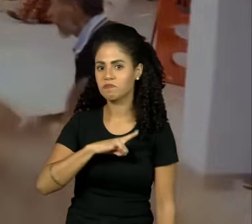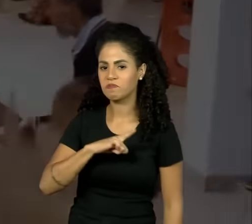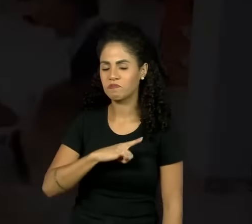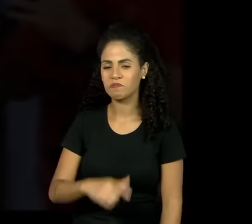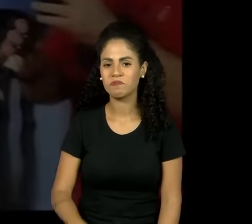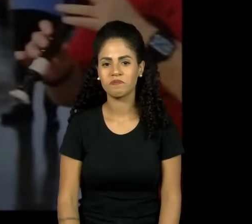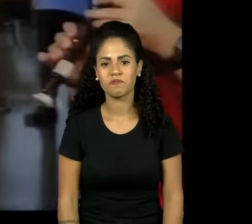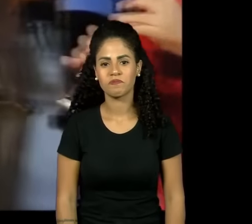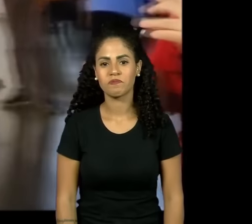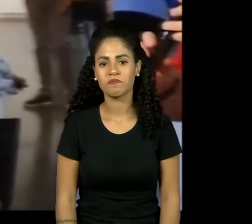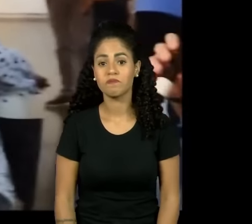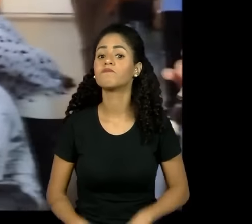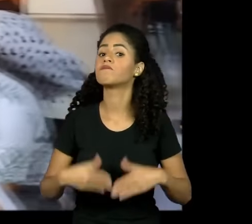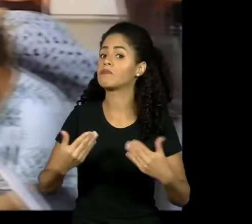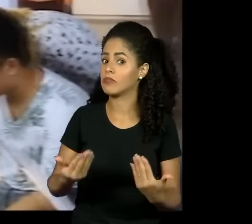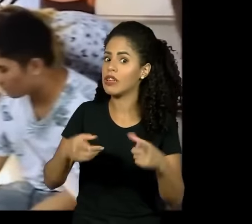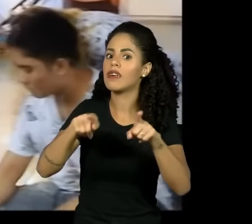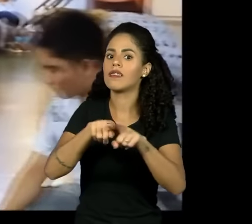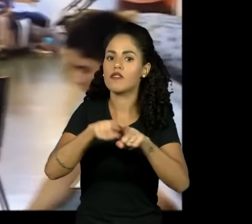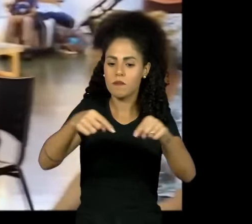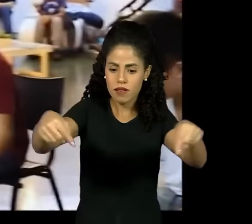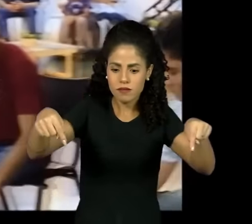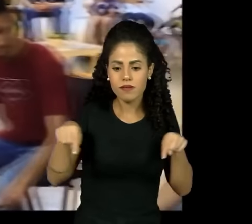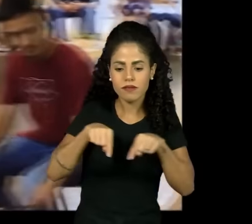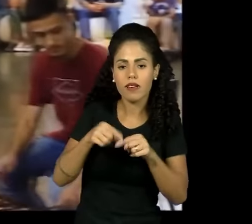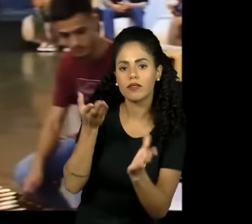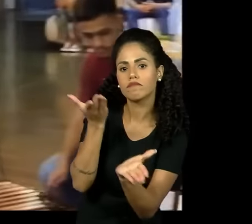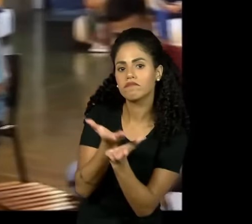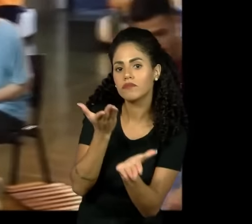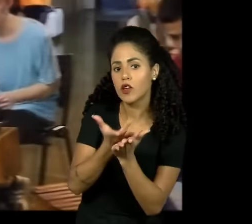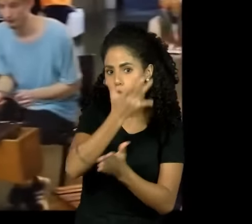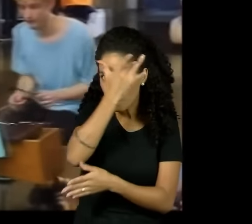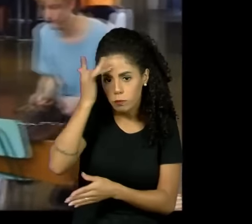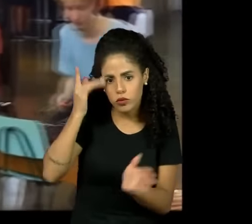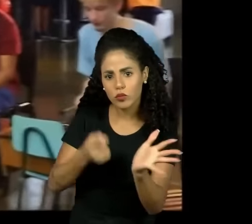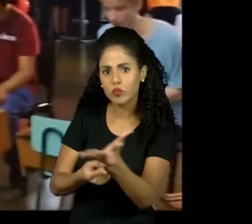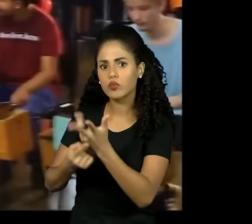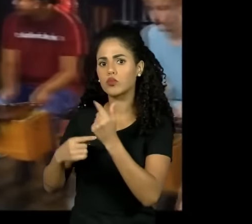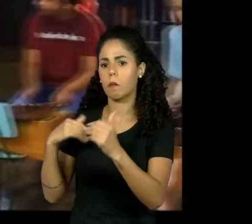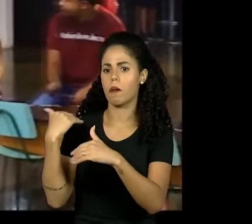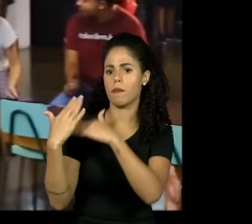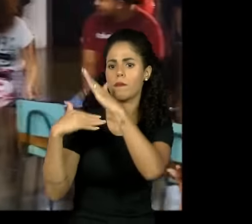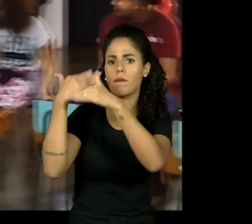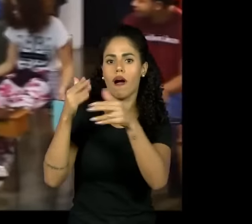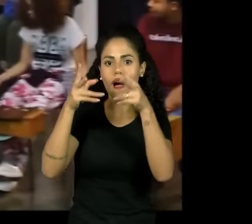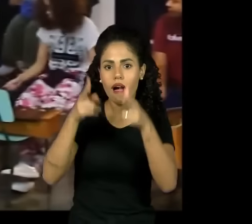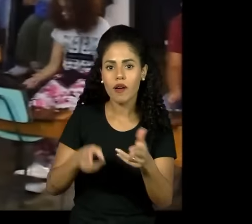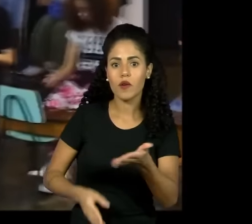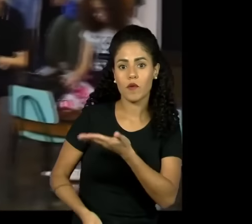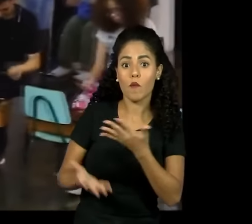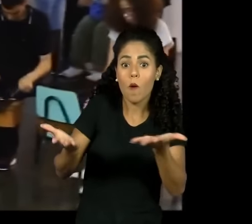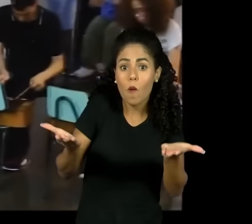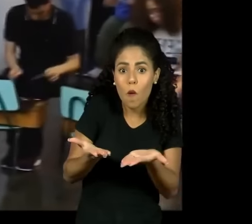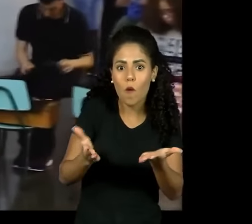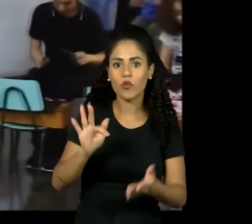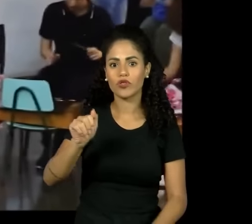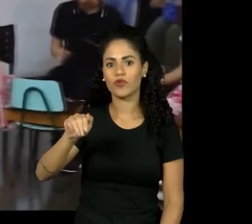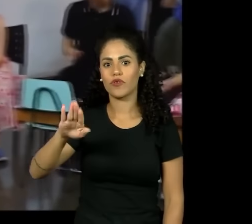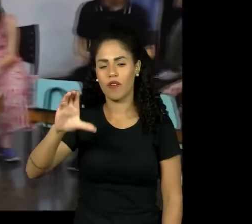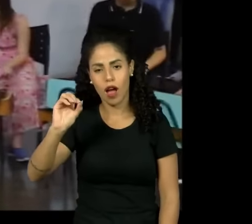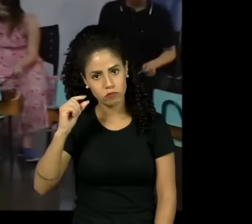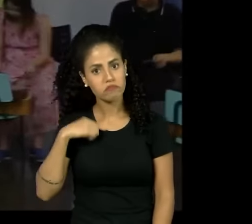plásticas e por suas salas de aula passaram artistas renomados como o nosso ator convidado de hoje